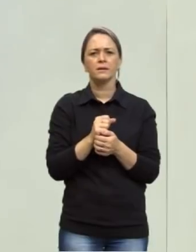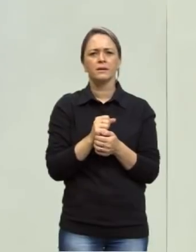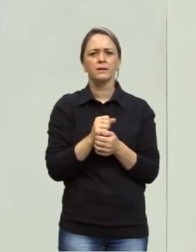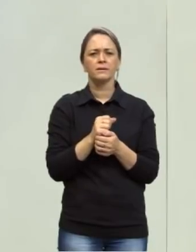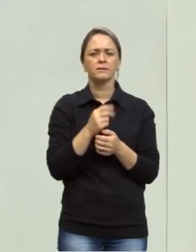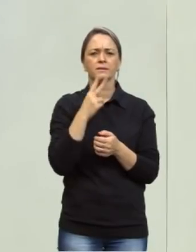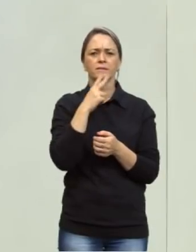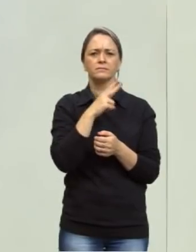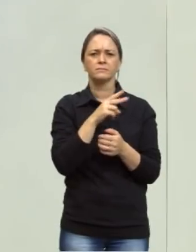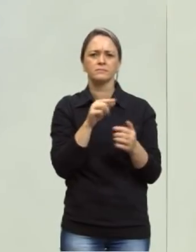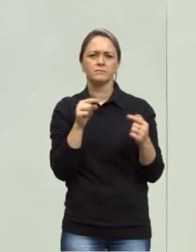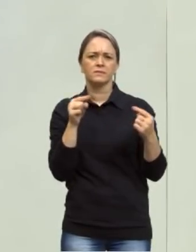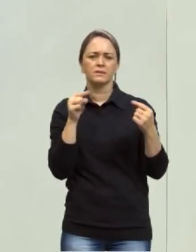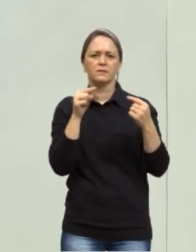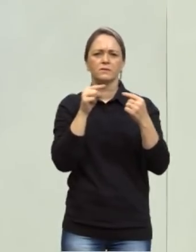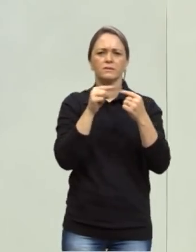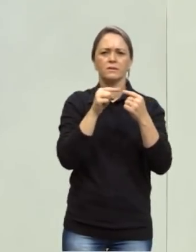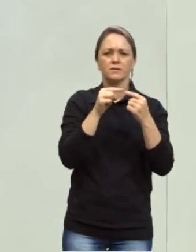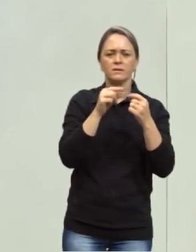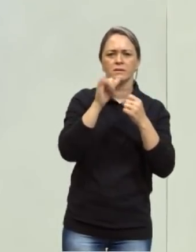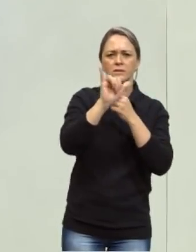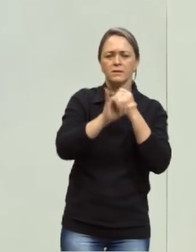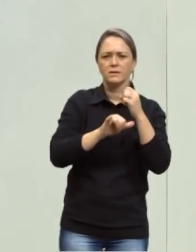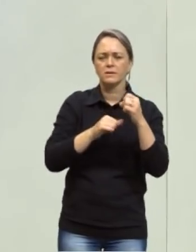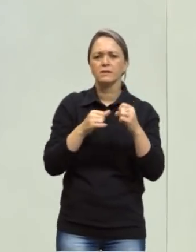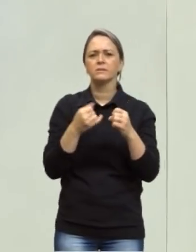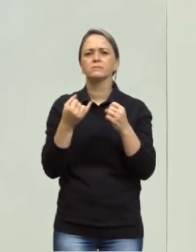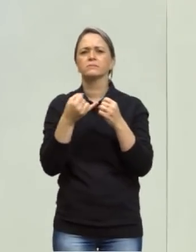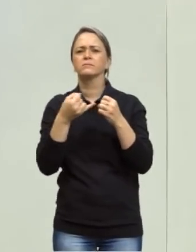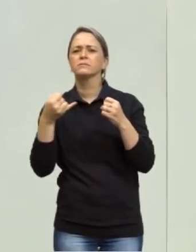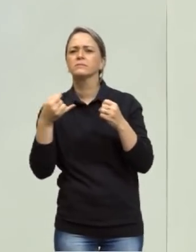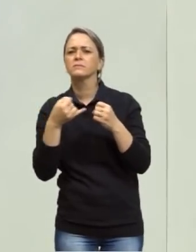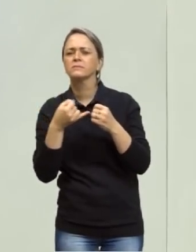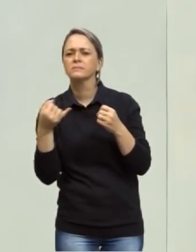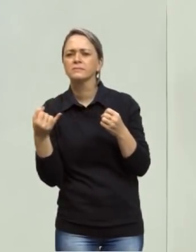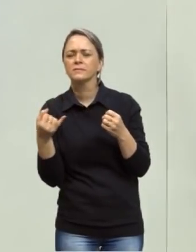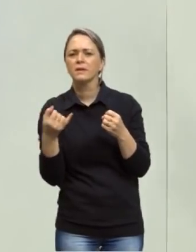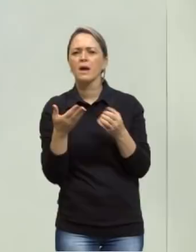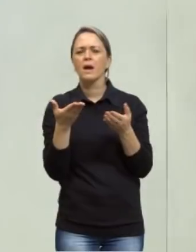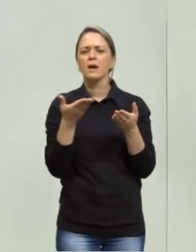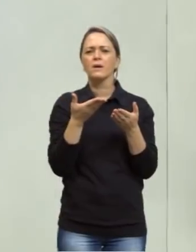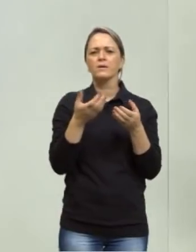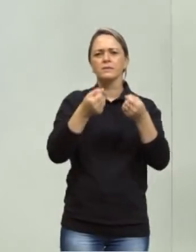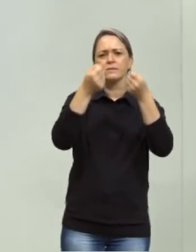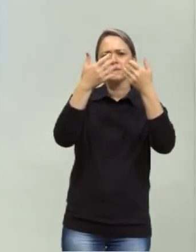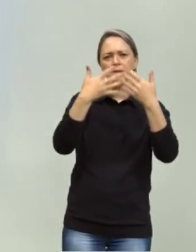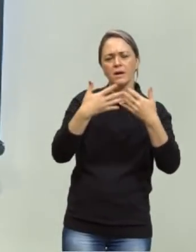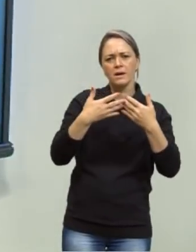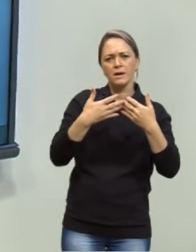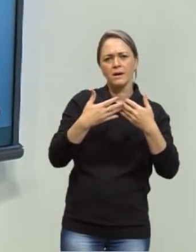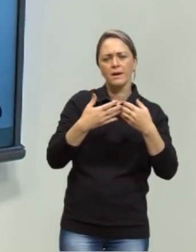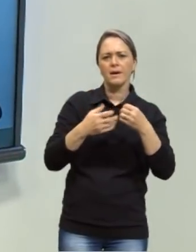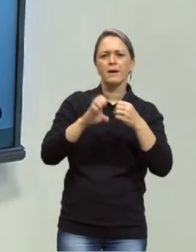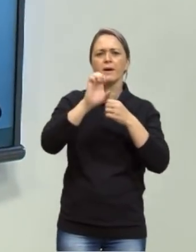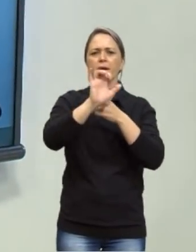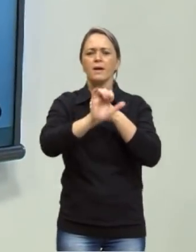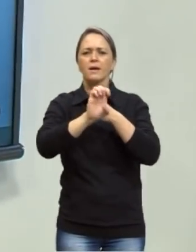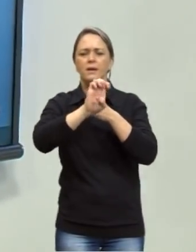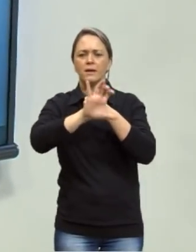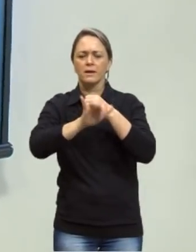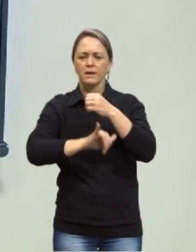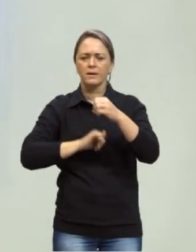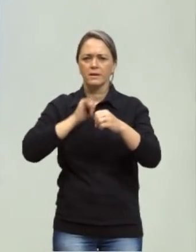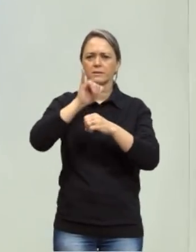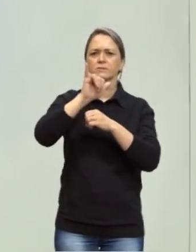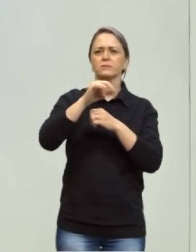sobre afinidade eletrônica e energia de ionização só que agora a gente vai falar um pouco sobre eletronegatividade a